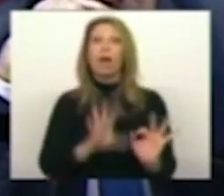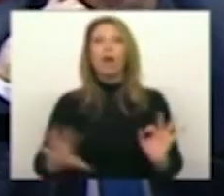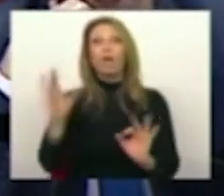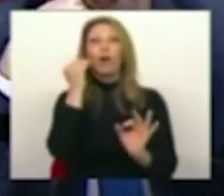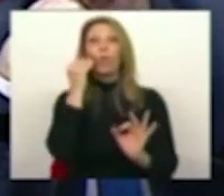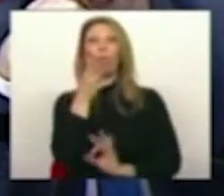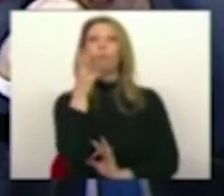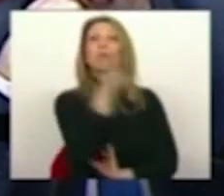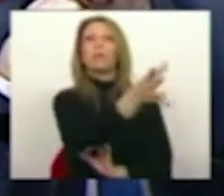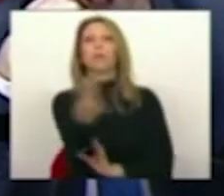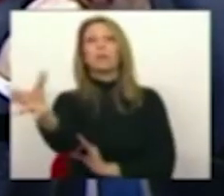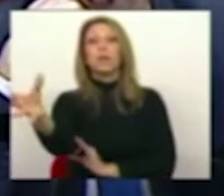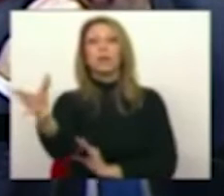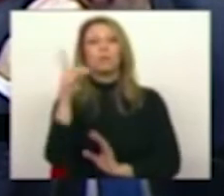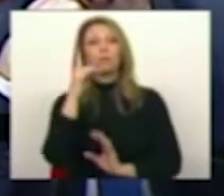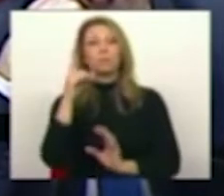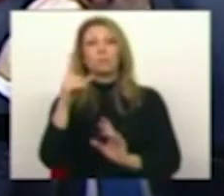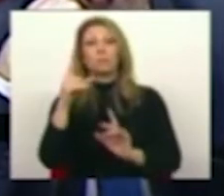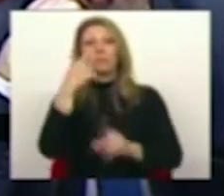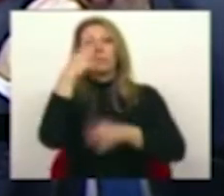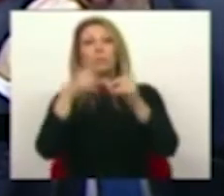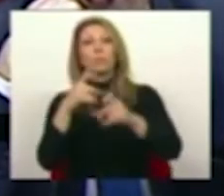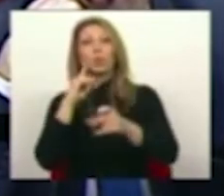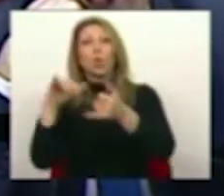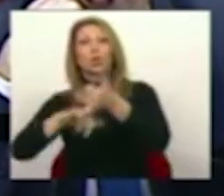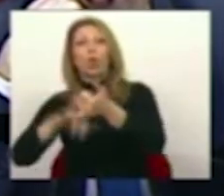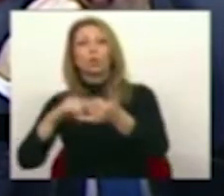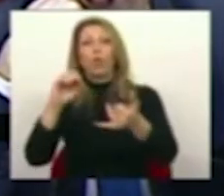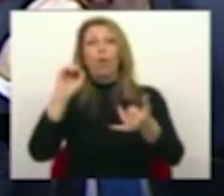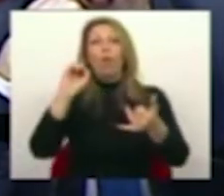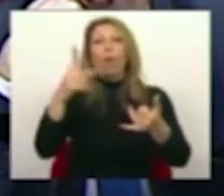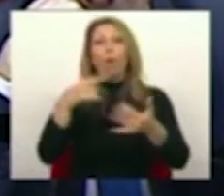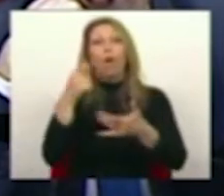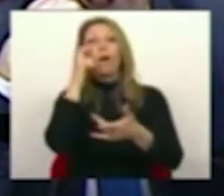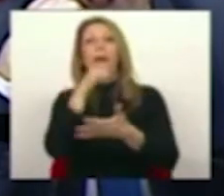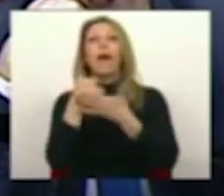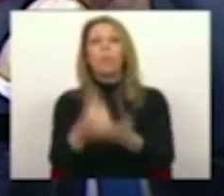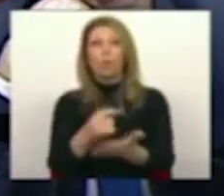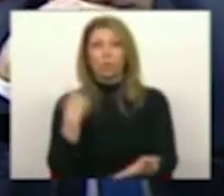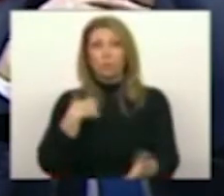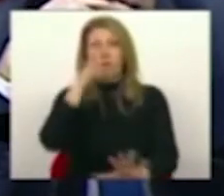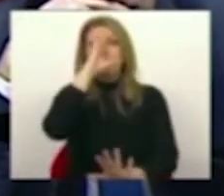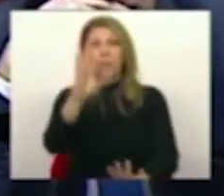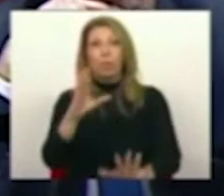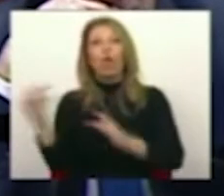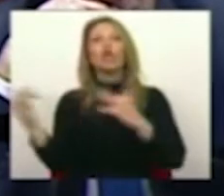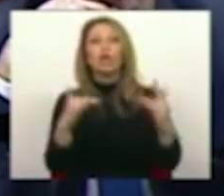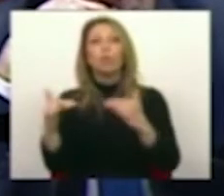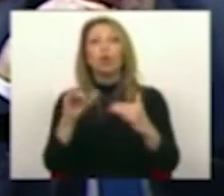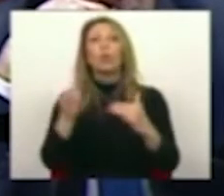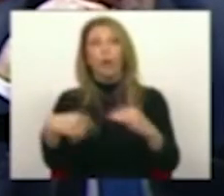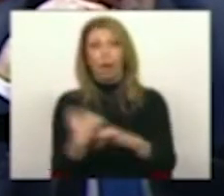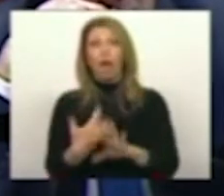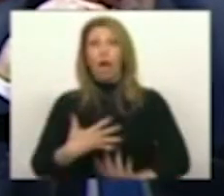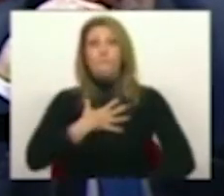e regularmente, aos seus adeptos, aos seus apoiantes, porque sabemos que o desporto é uma atividade de paixão, mas se nós